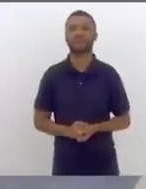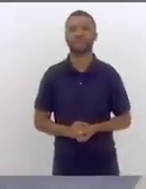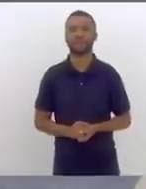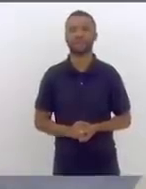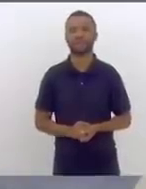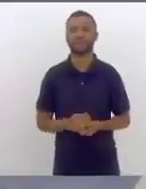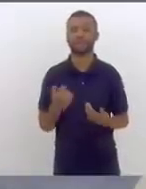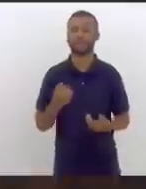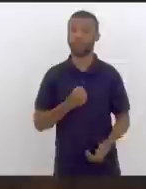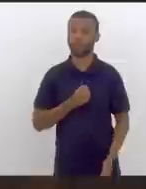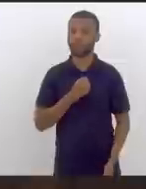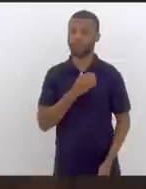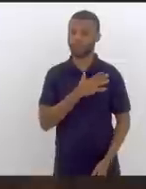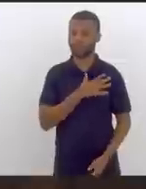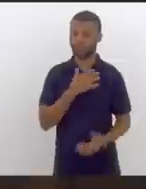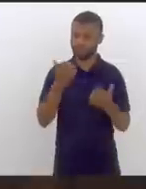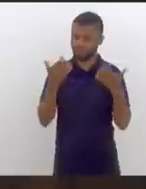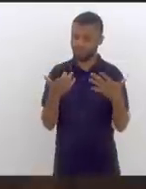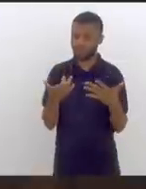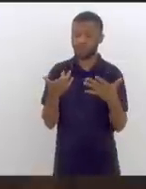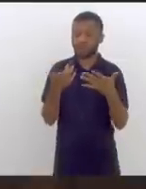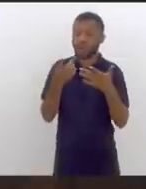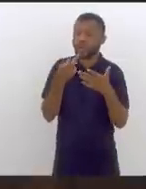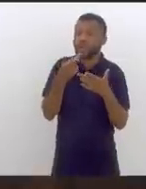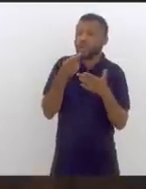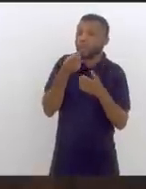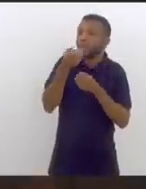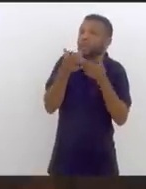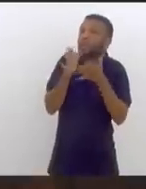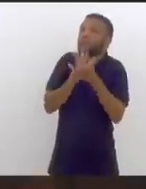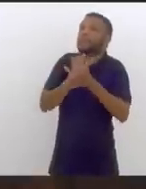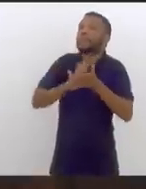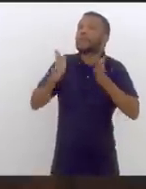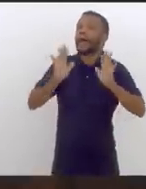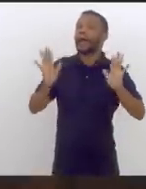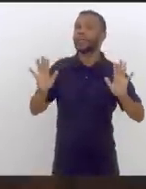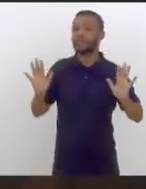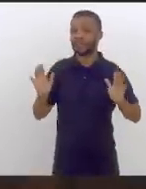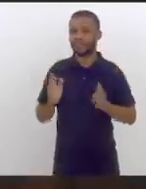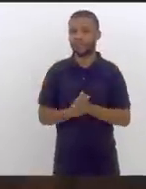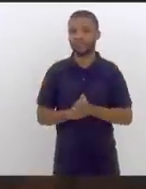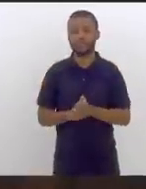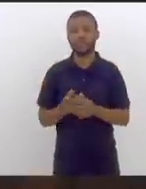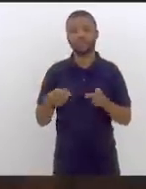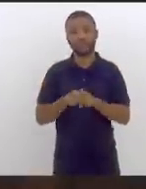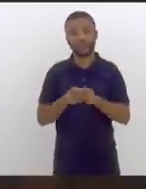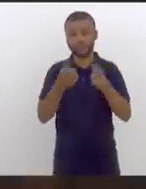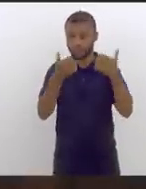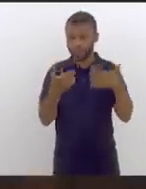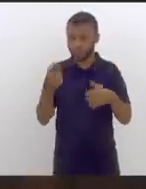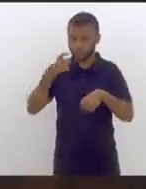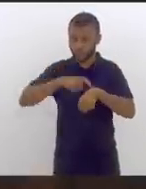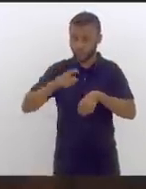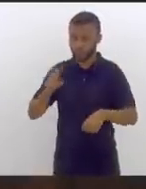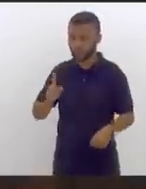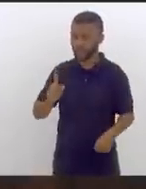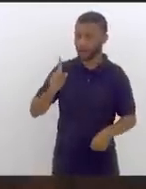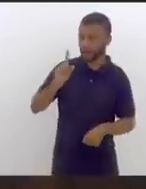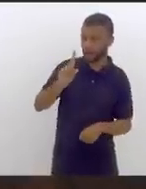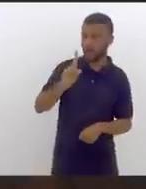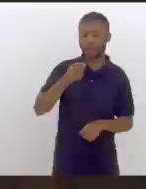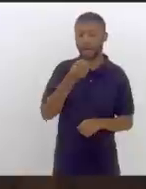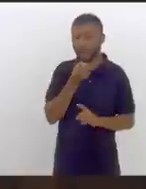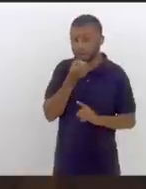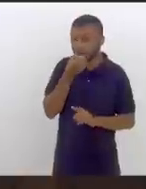Olha só o Coronel falou que ele não tem nada a declarar ainda que esquecemos de colocar quando o policial vai depor quando